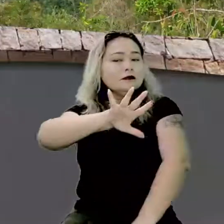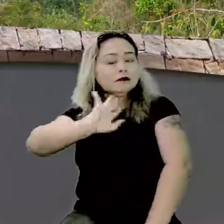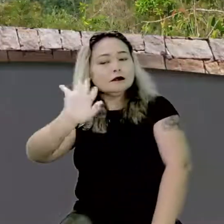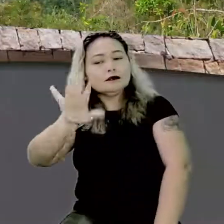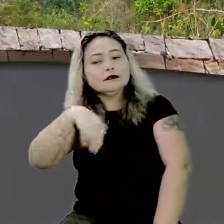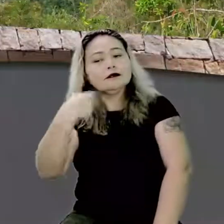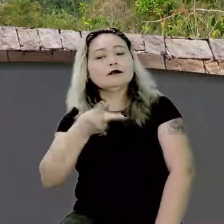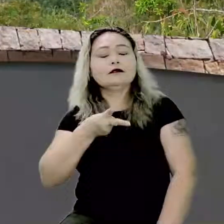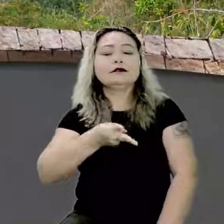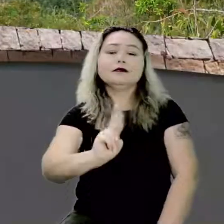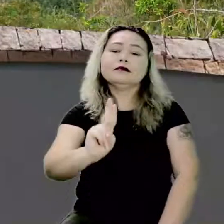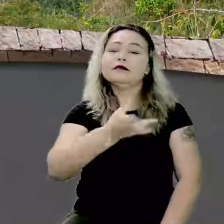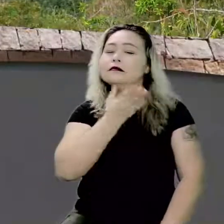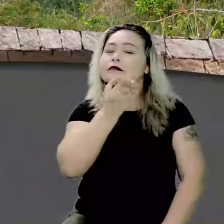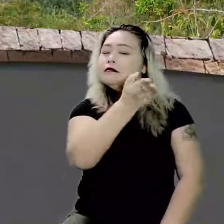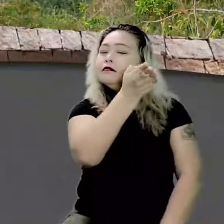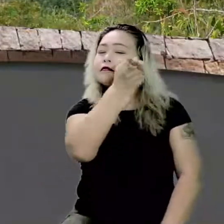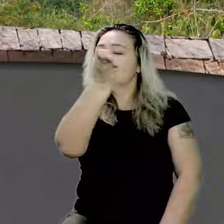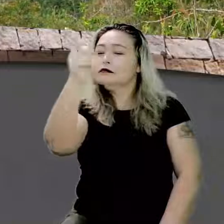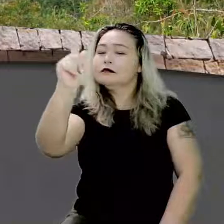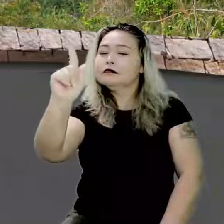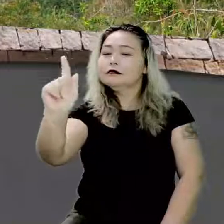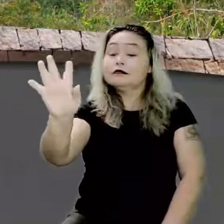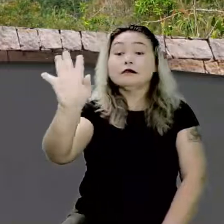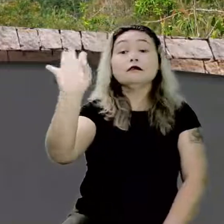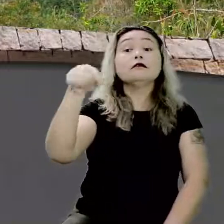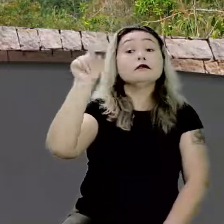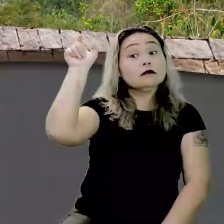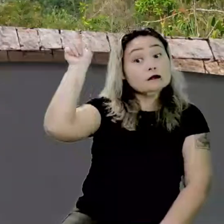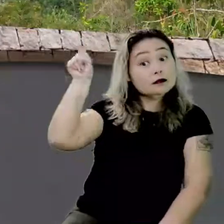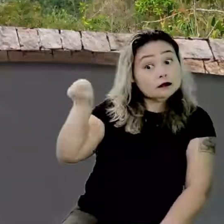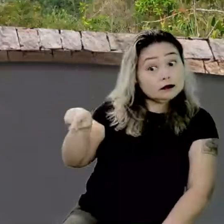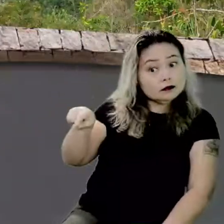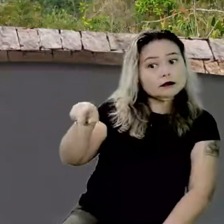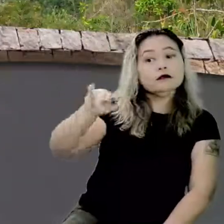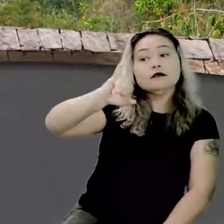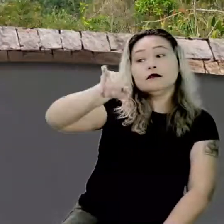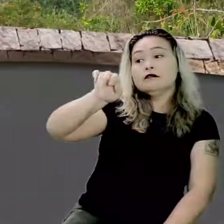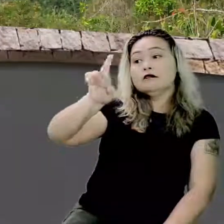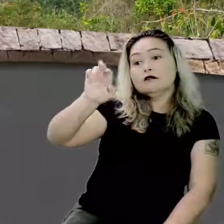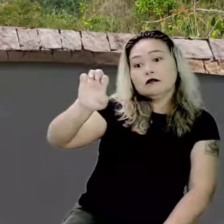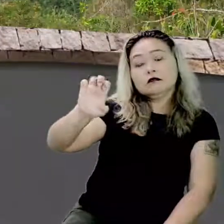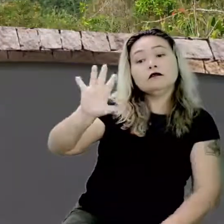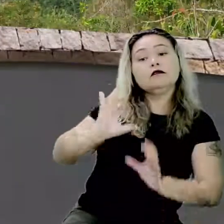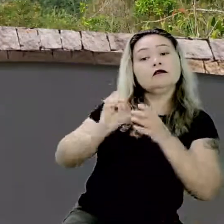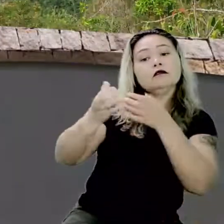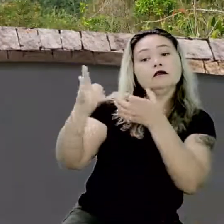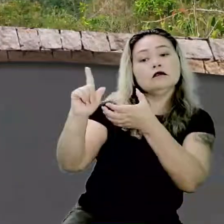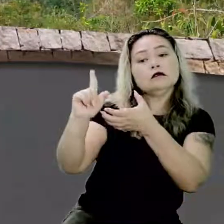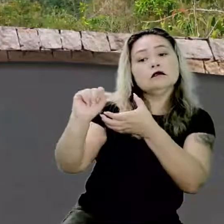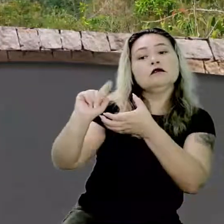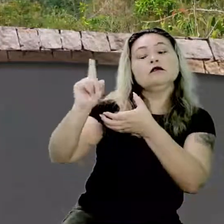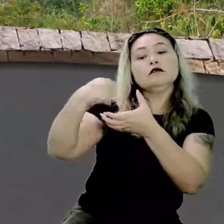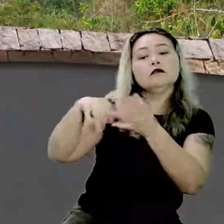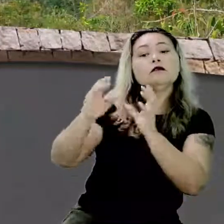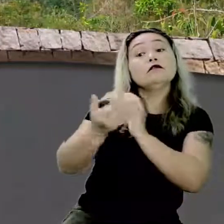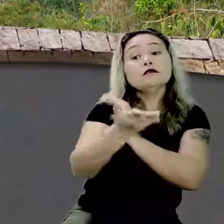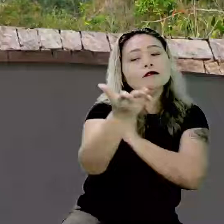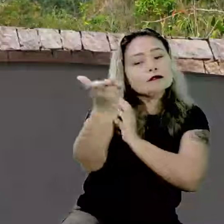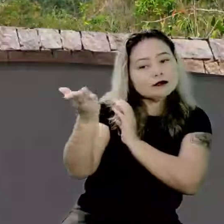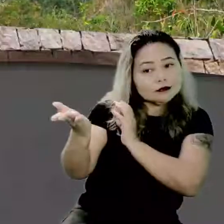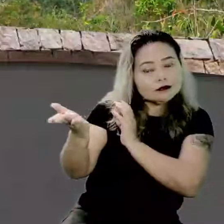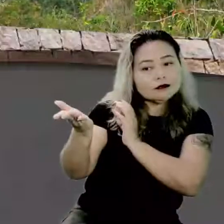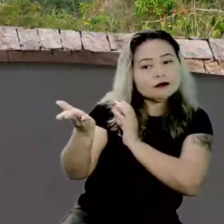Vamos continuar essa viagem geográfica. Eu, professor Jorge, equipe de geografia com